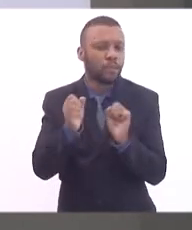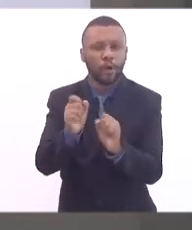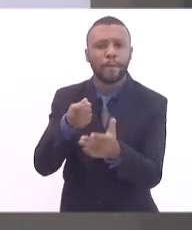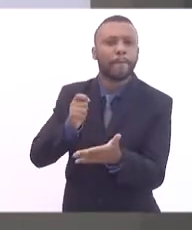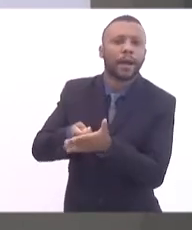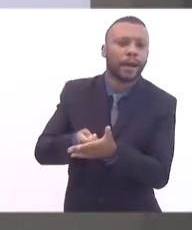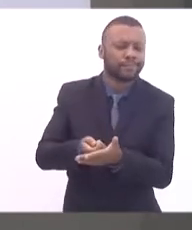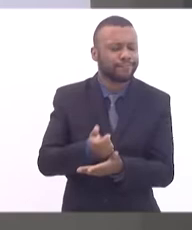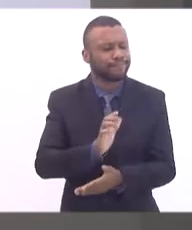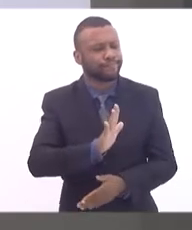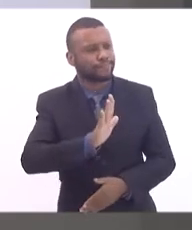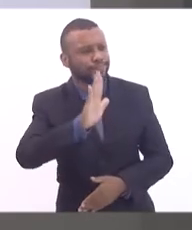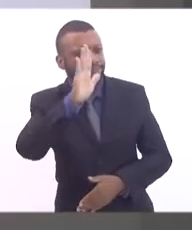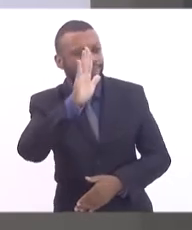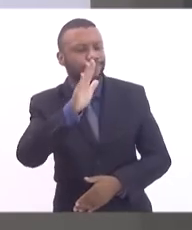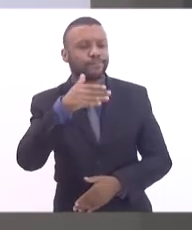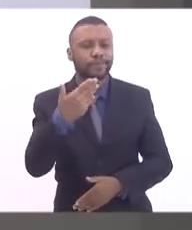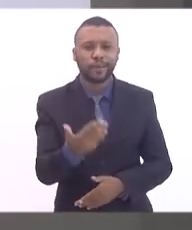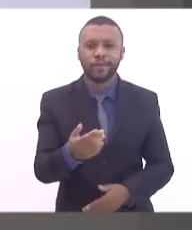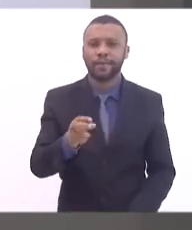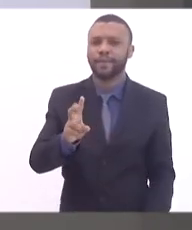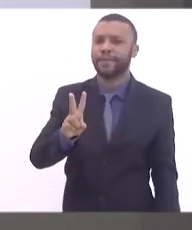Valadão o